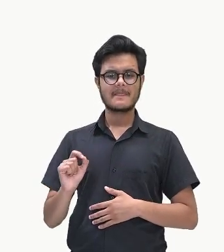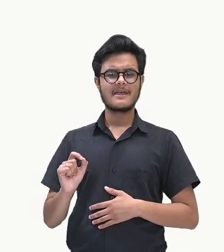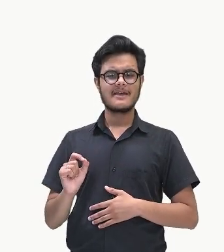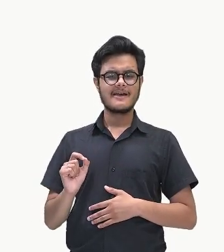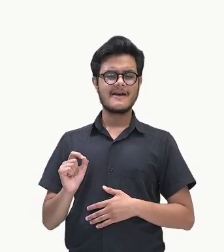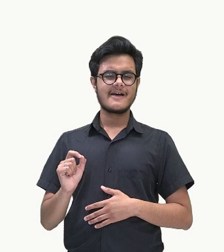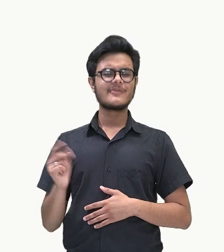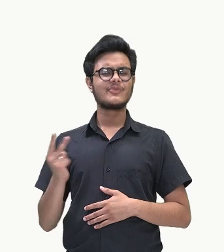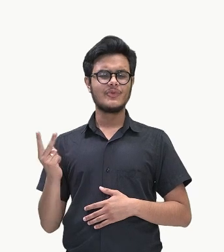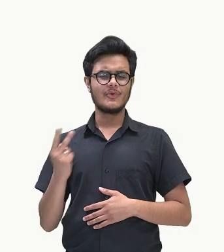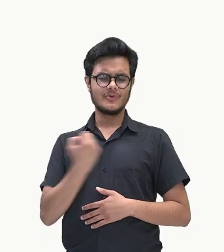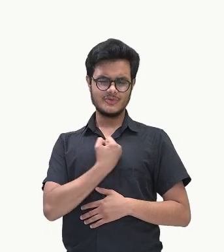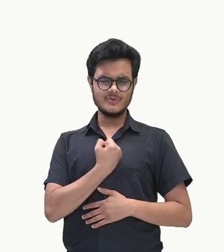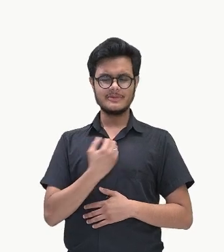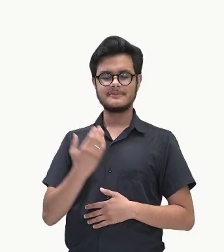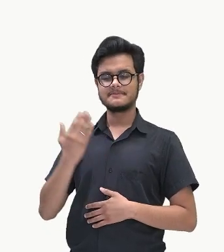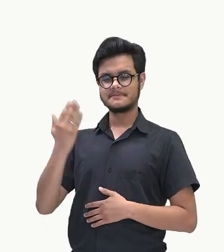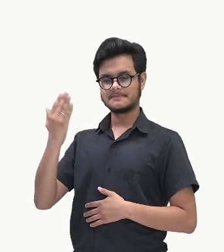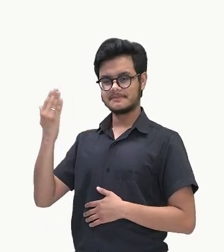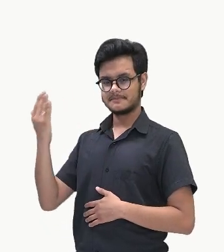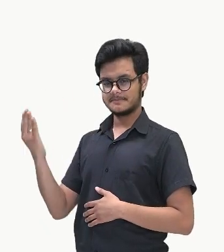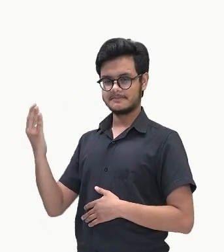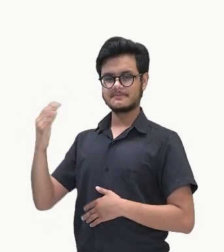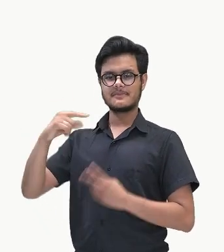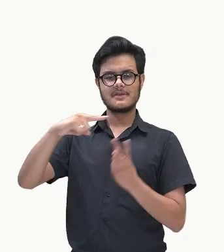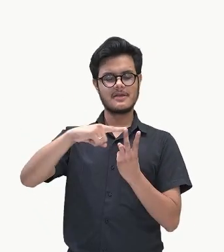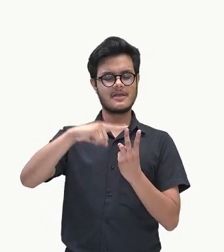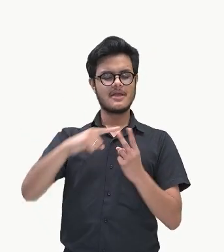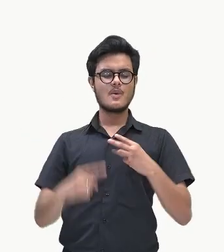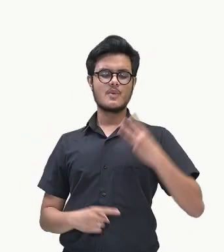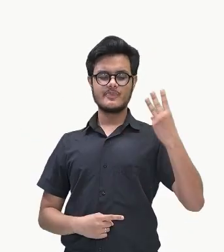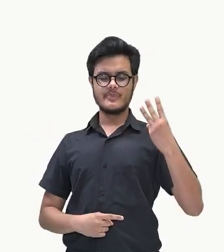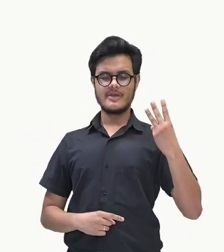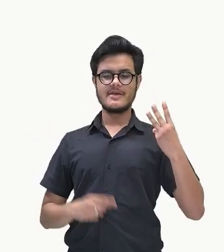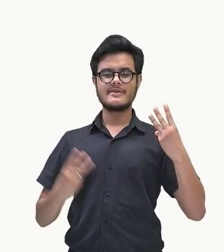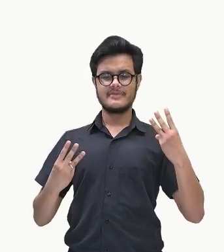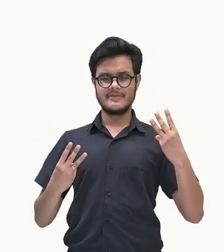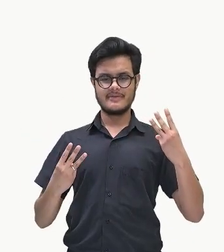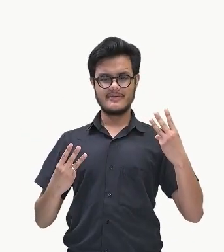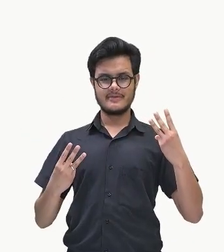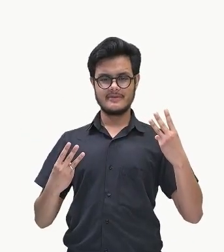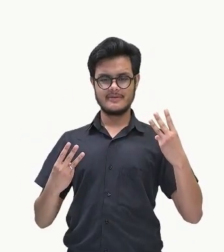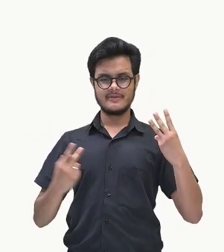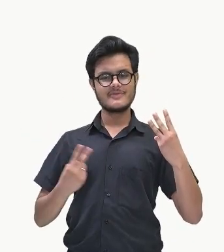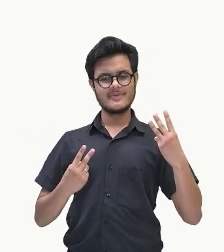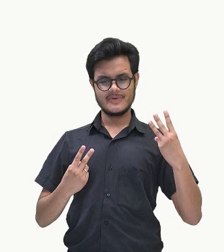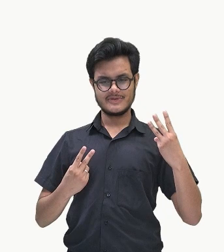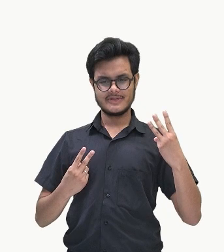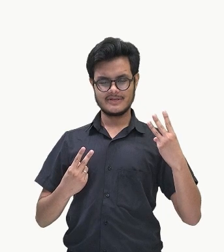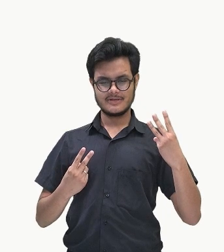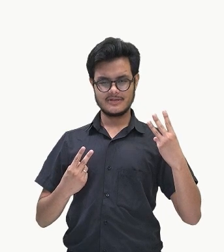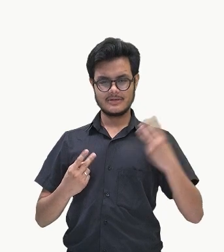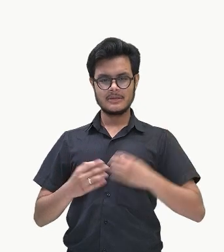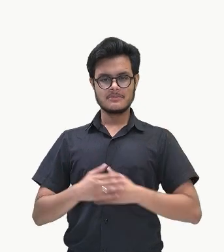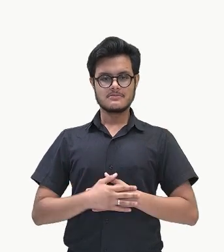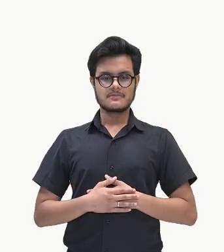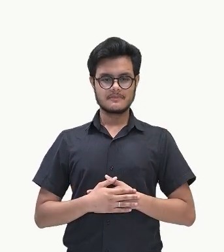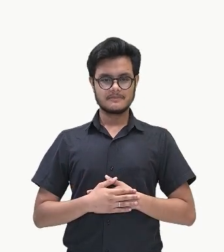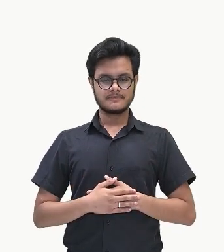números. É raiz cúbica de 2 e é raiz